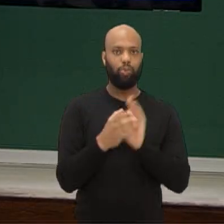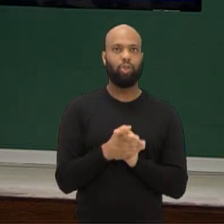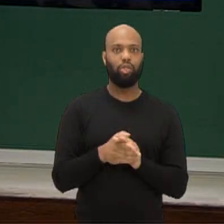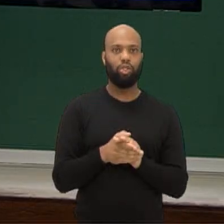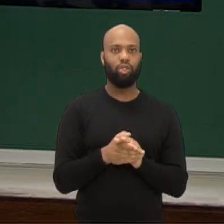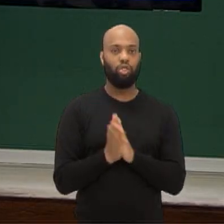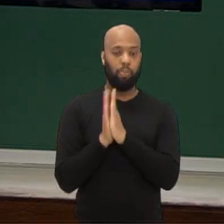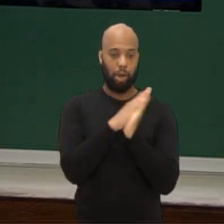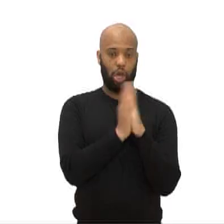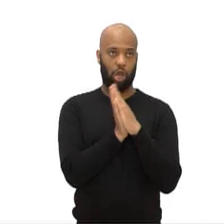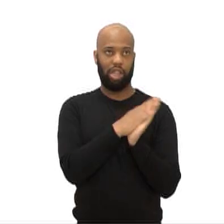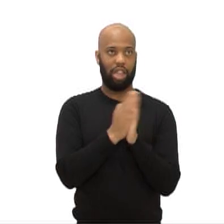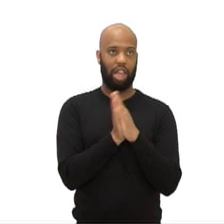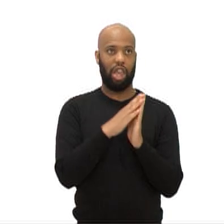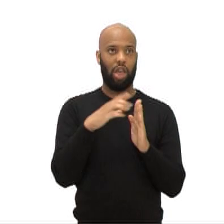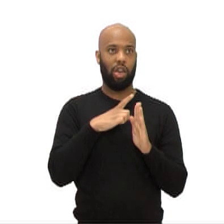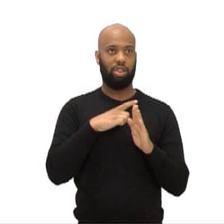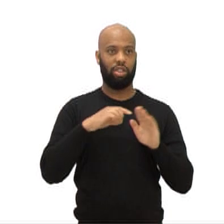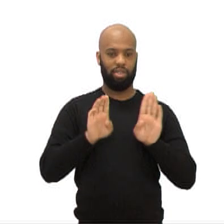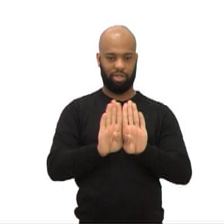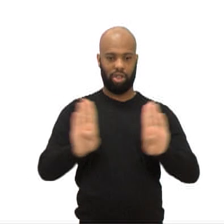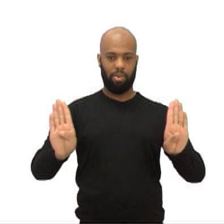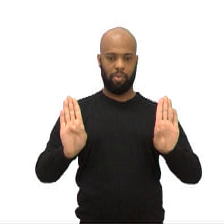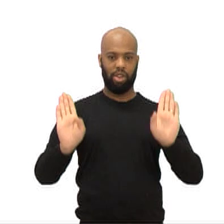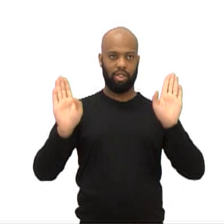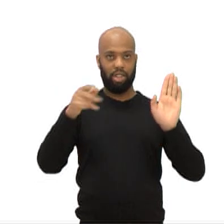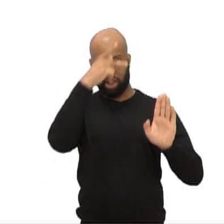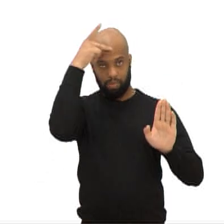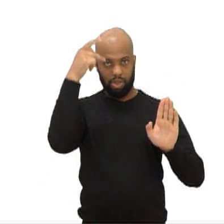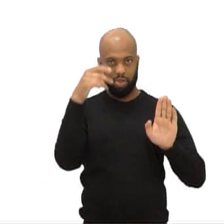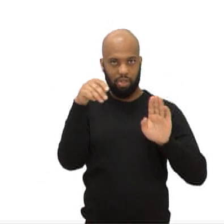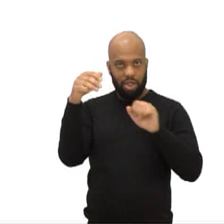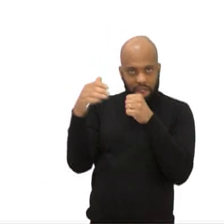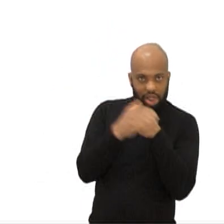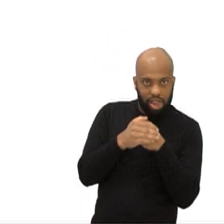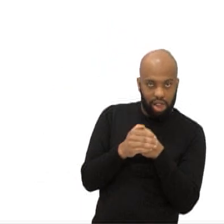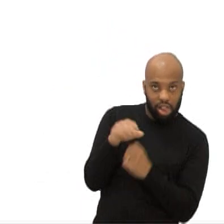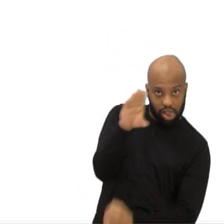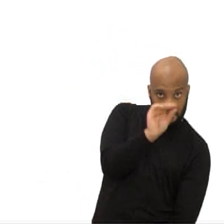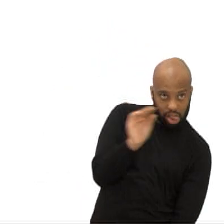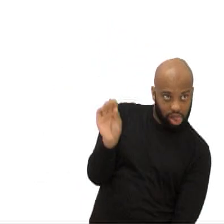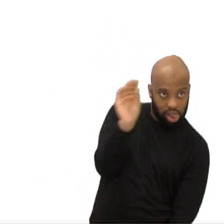que ficam atrás, né? Aqui tem uma base que a pessoa se esconde ali para fazer